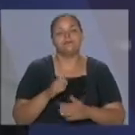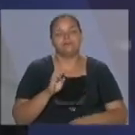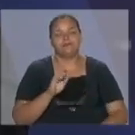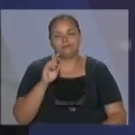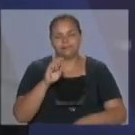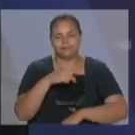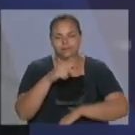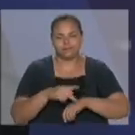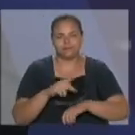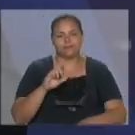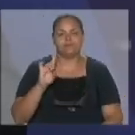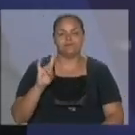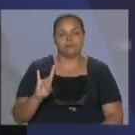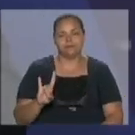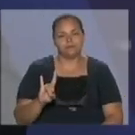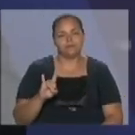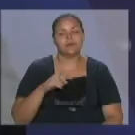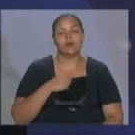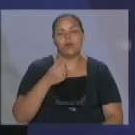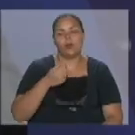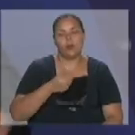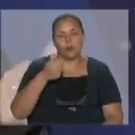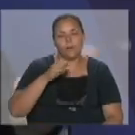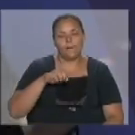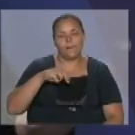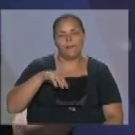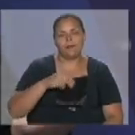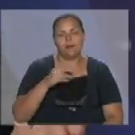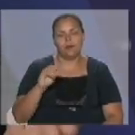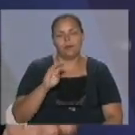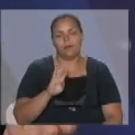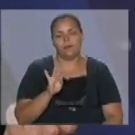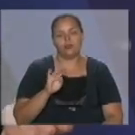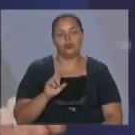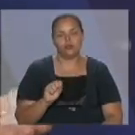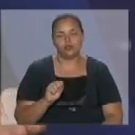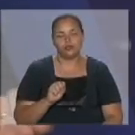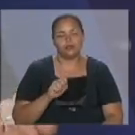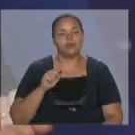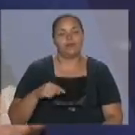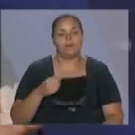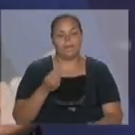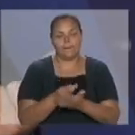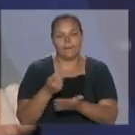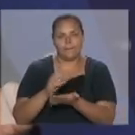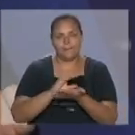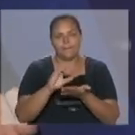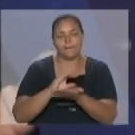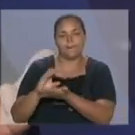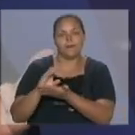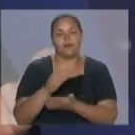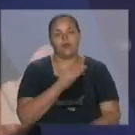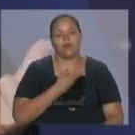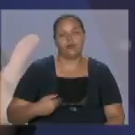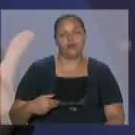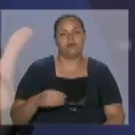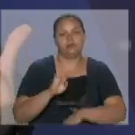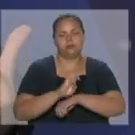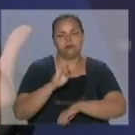a 4,7 dólares 1 milhão de BTU. Mas ela paga para o governo, para os governos, né, estaduais e